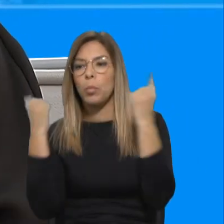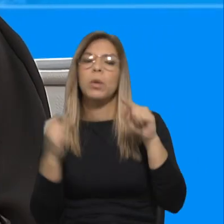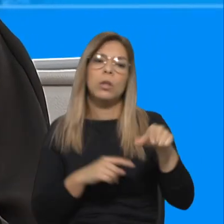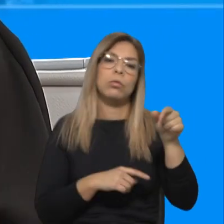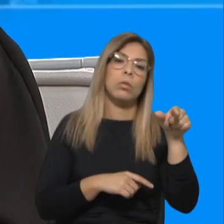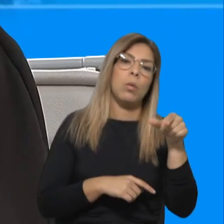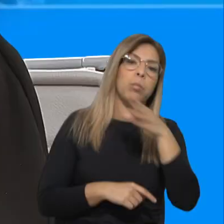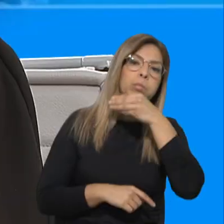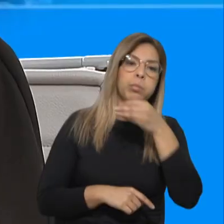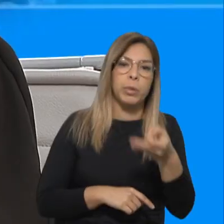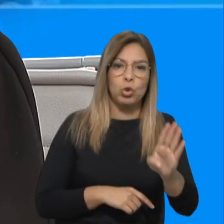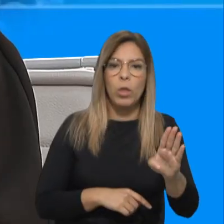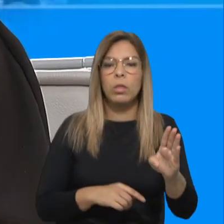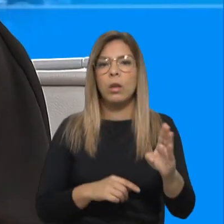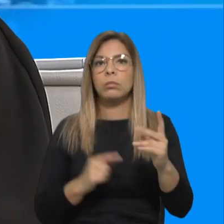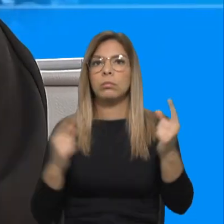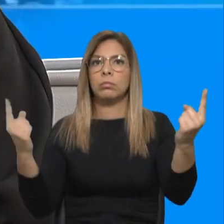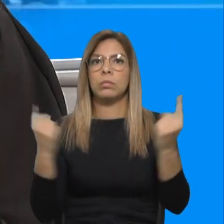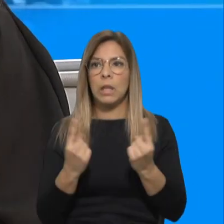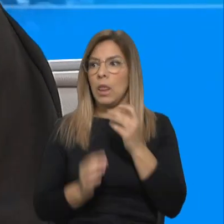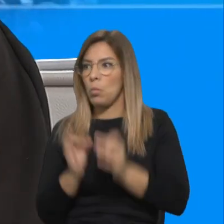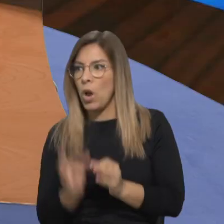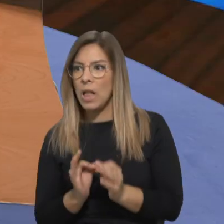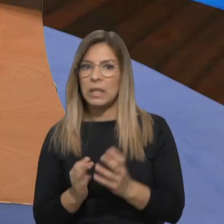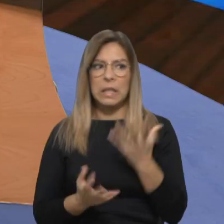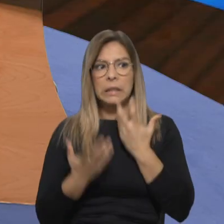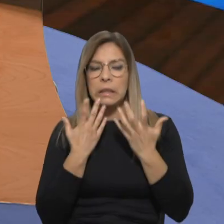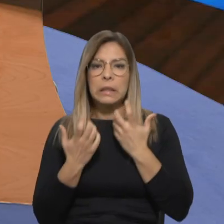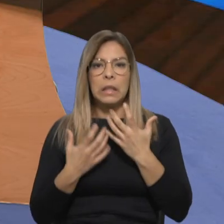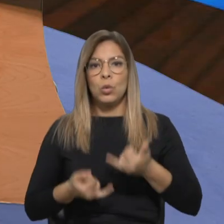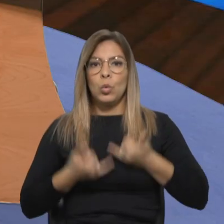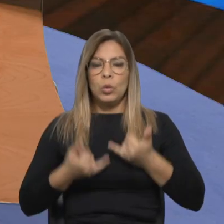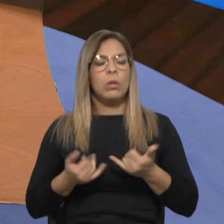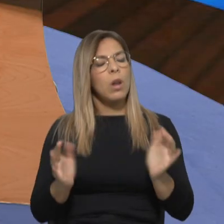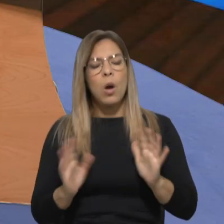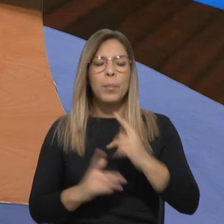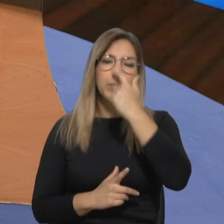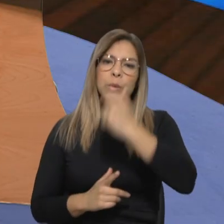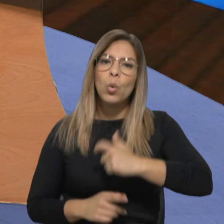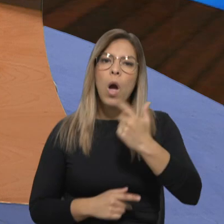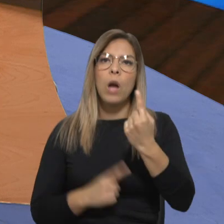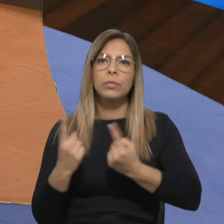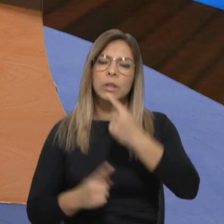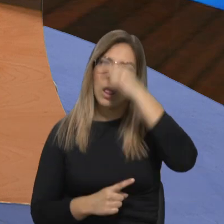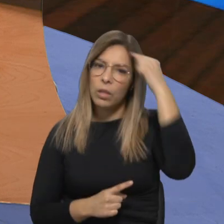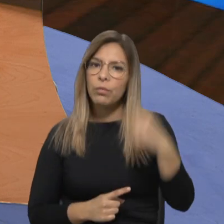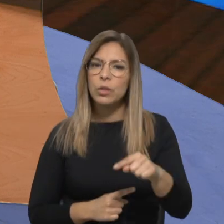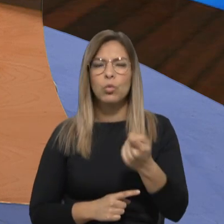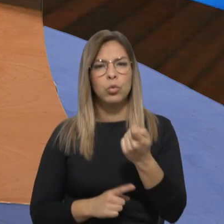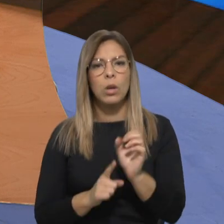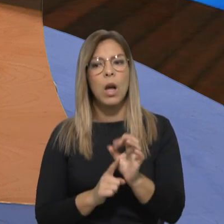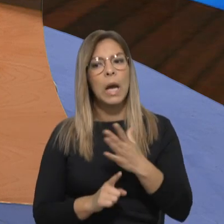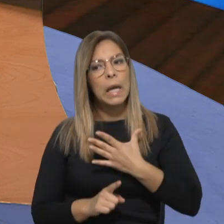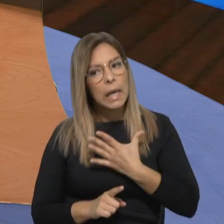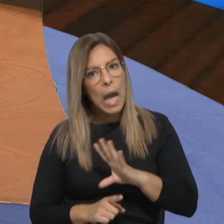de PJ, tribunal, o que é isto? Muito assustador. Ou seja, às vezes as pessoas têm alguma dificuldade, eu até queria sinalizar, mas